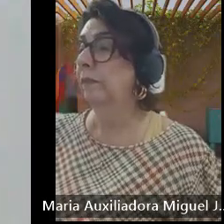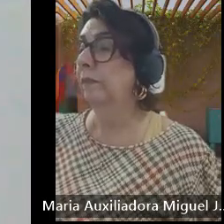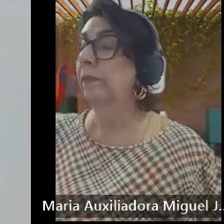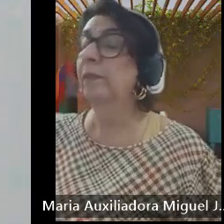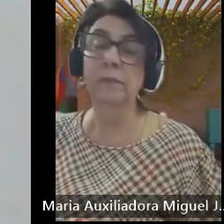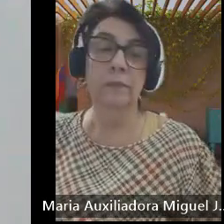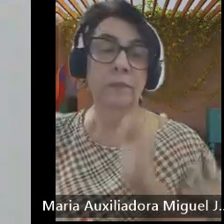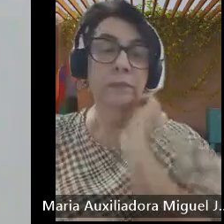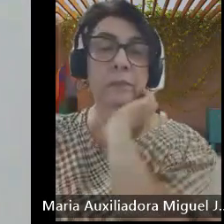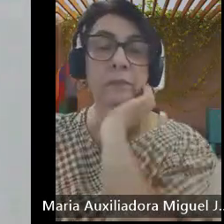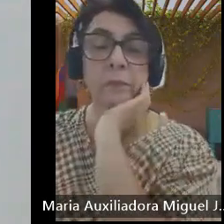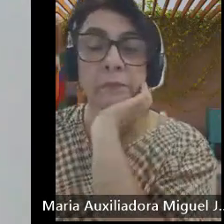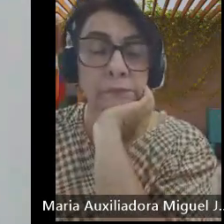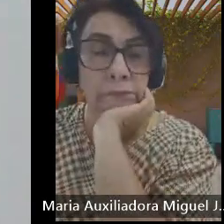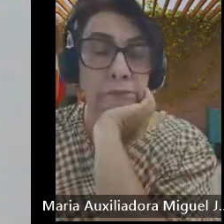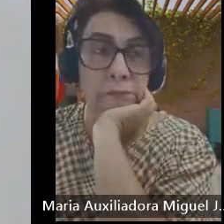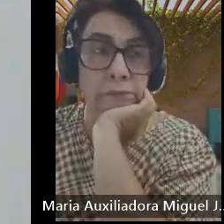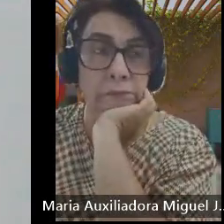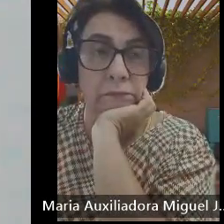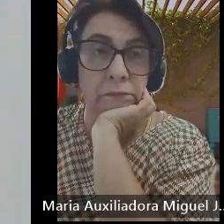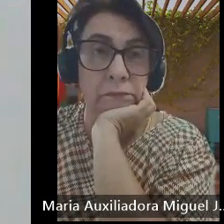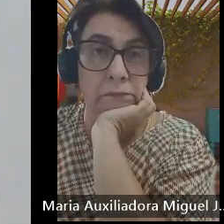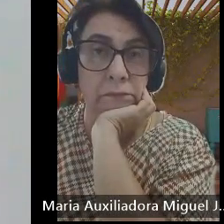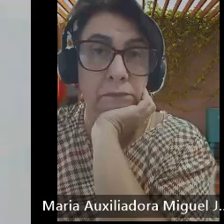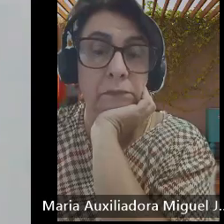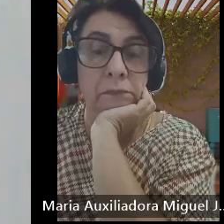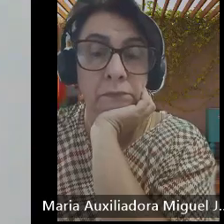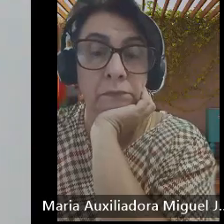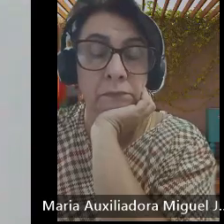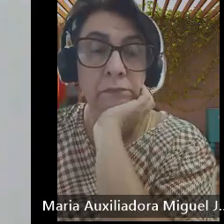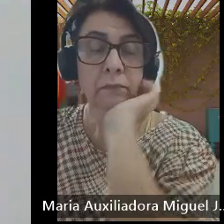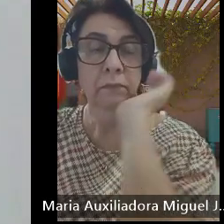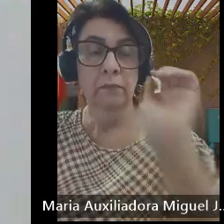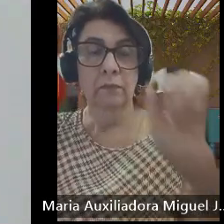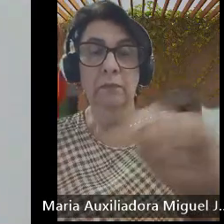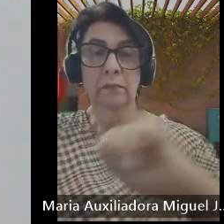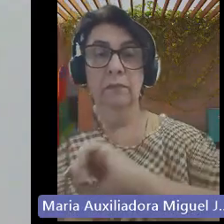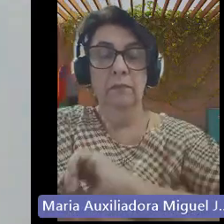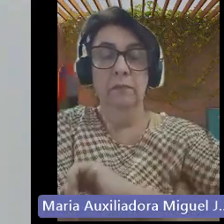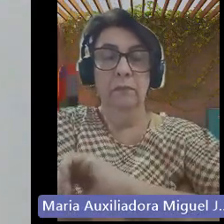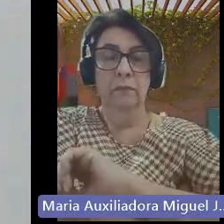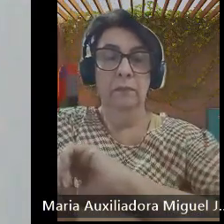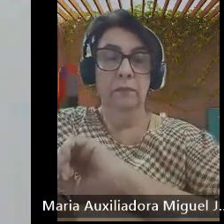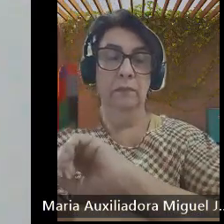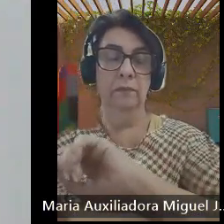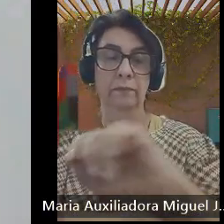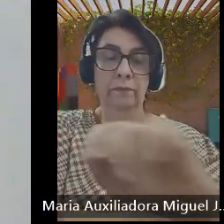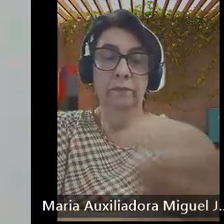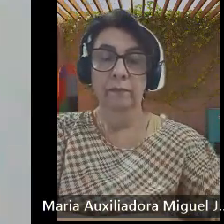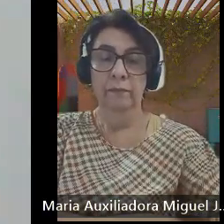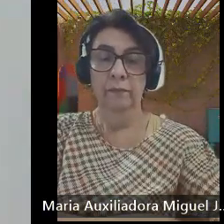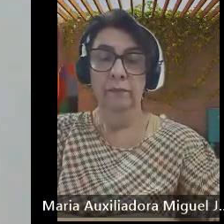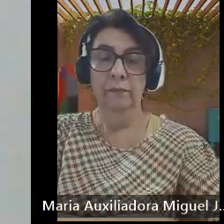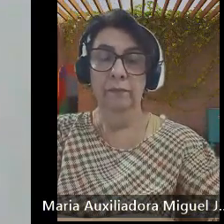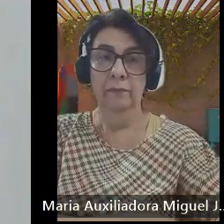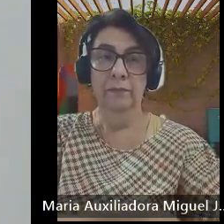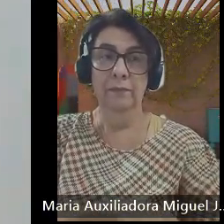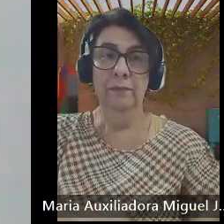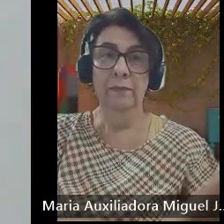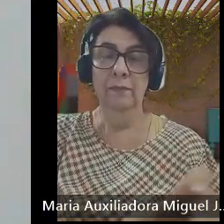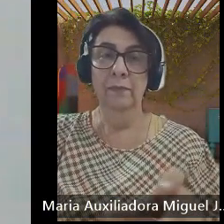você chegou a fazer uma ementa ou se todas as outras disciplinas que você já lecionou para a gente, você também foi a